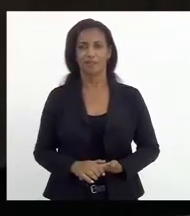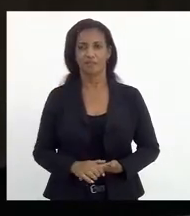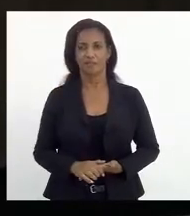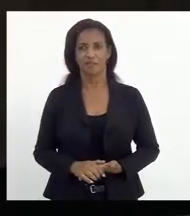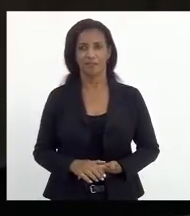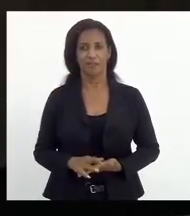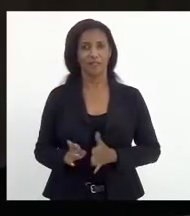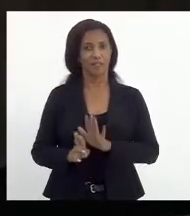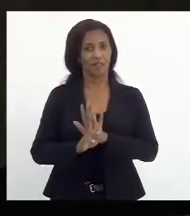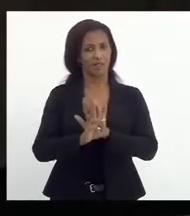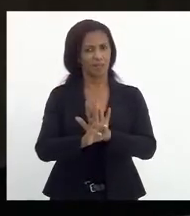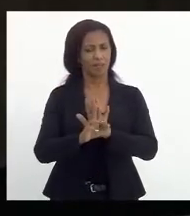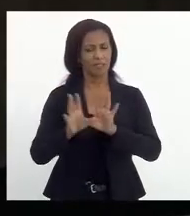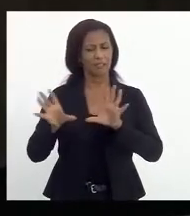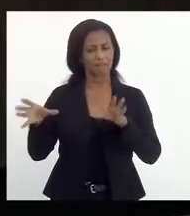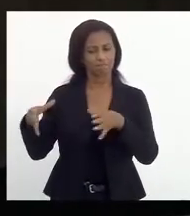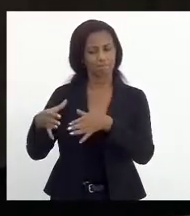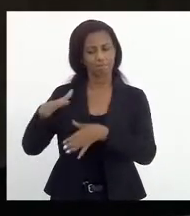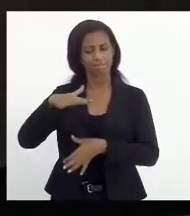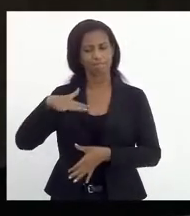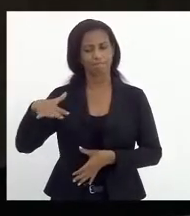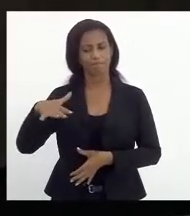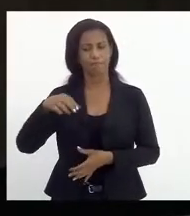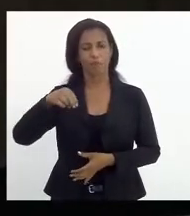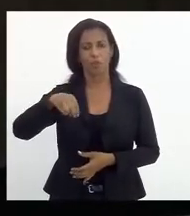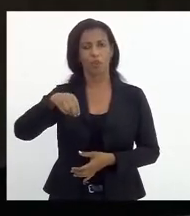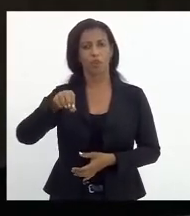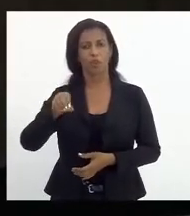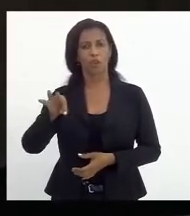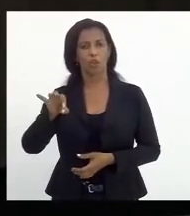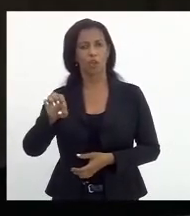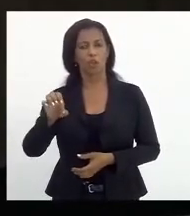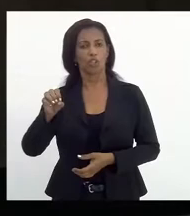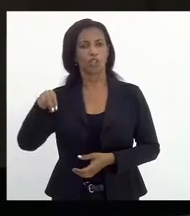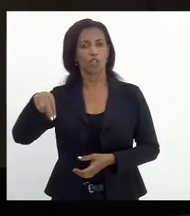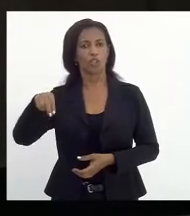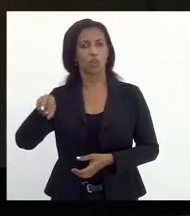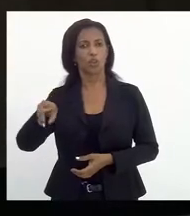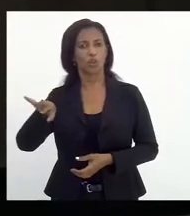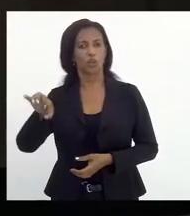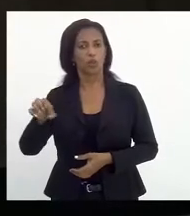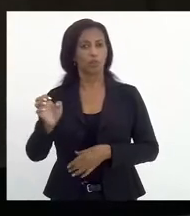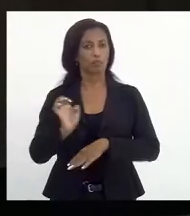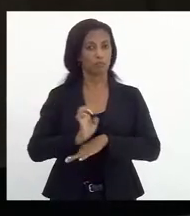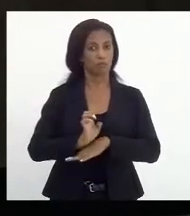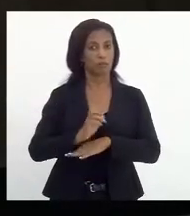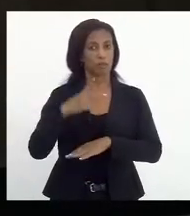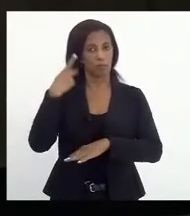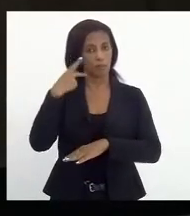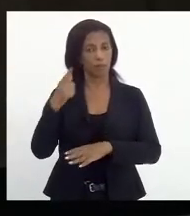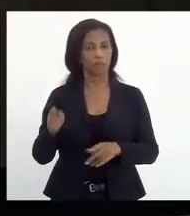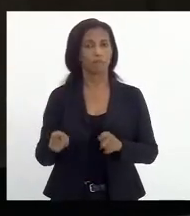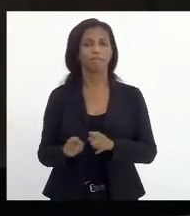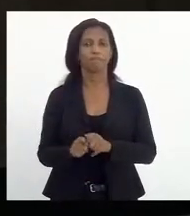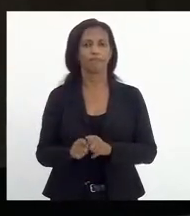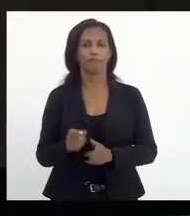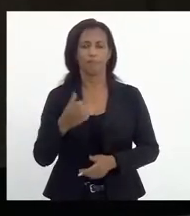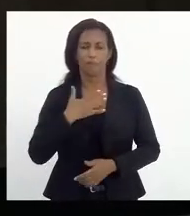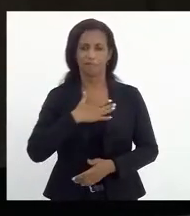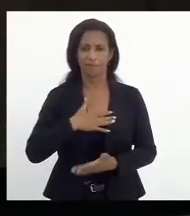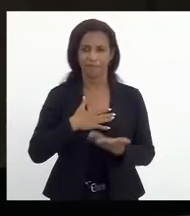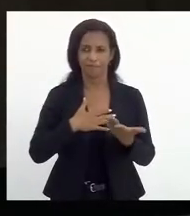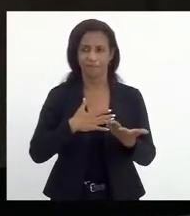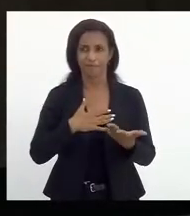que representa uma região fundamental, que é a região norte e noroeste do nosso estado, e representa muito bem o parlamento. Seja bem-vindo